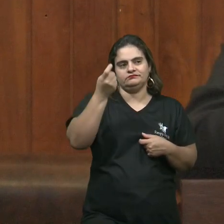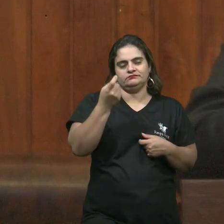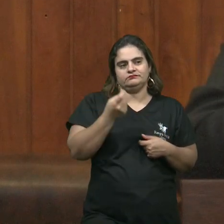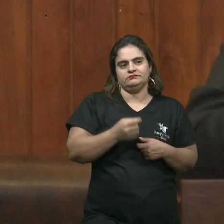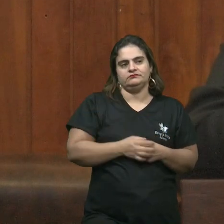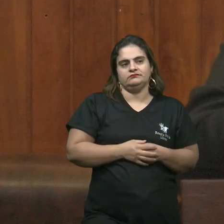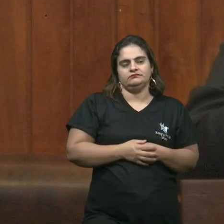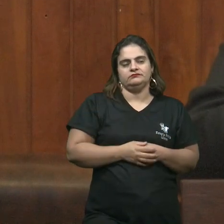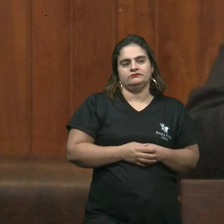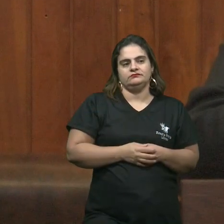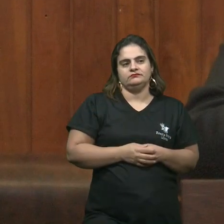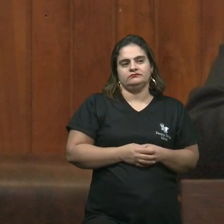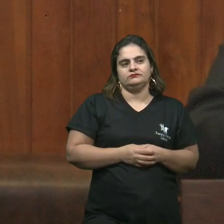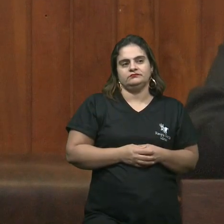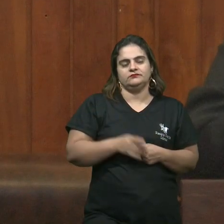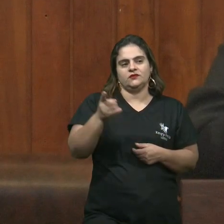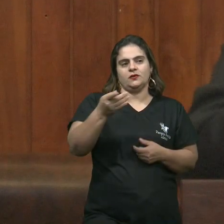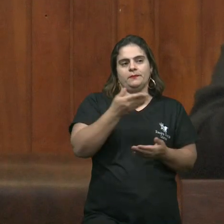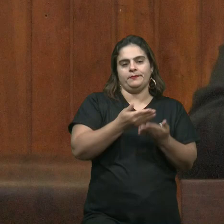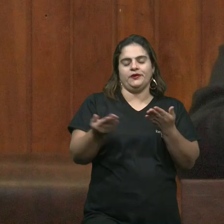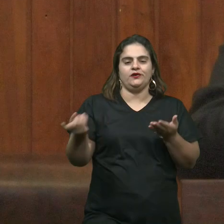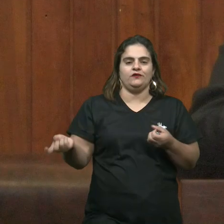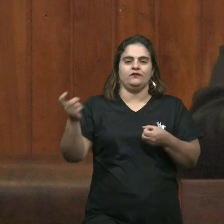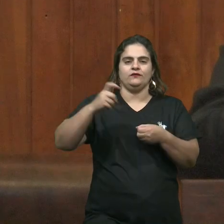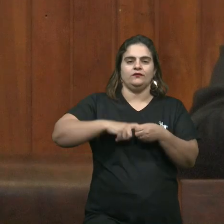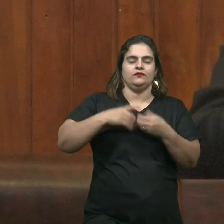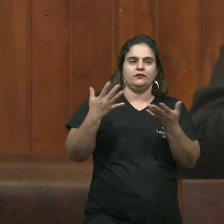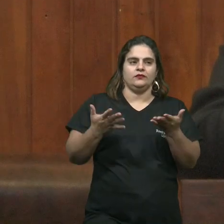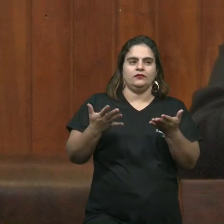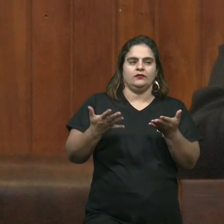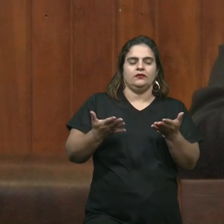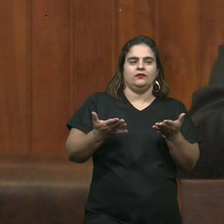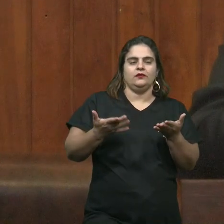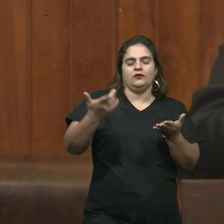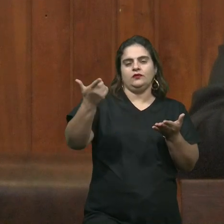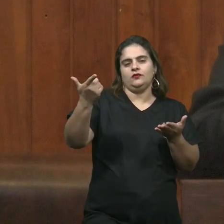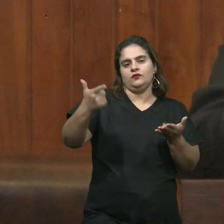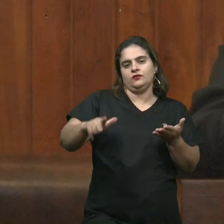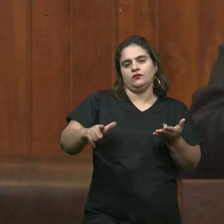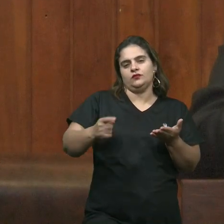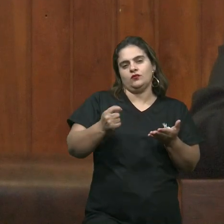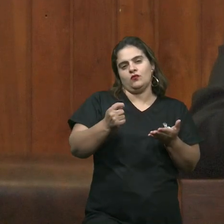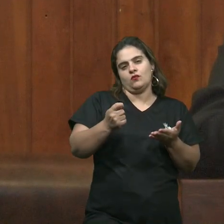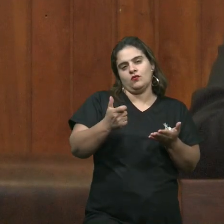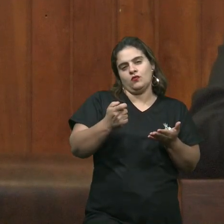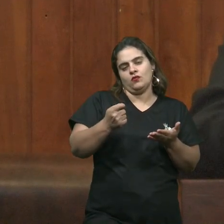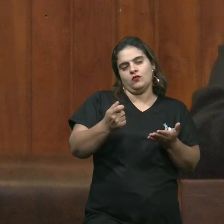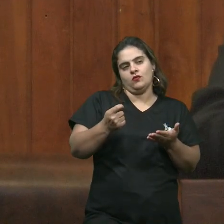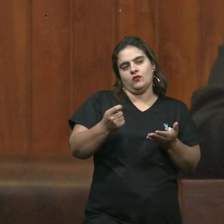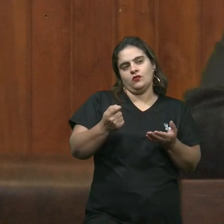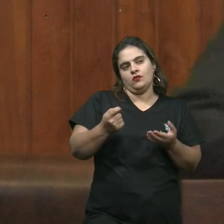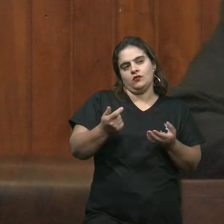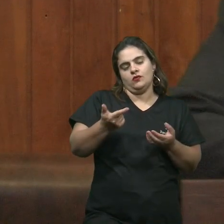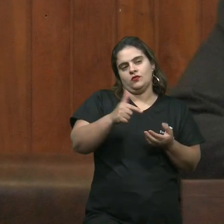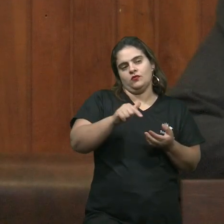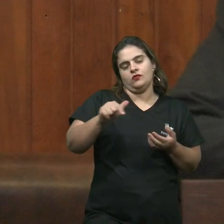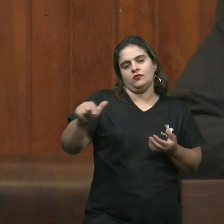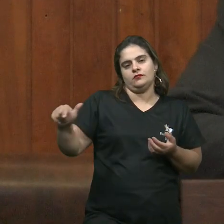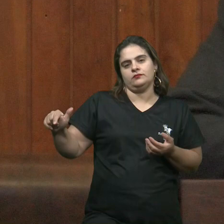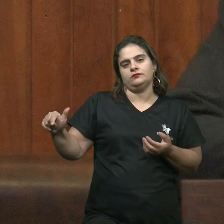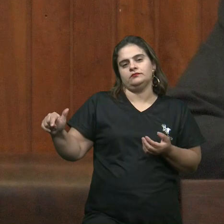Um foi demitido, quer voltar, o outro está de aviso prévio, quer que um lacaio dele continue